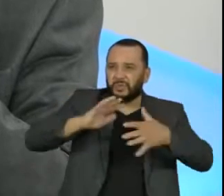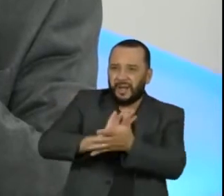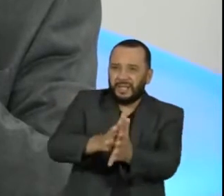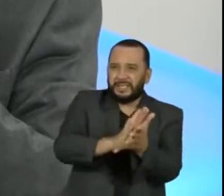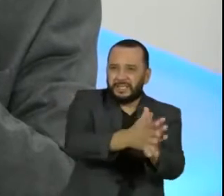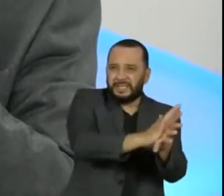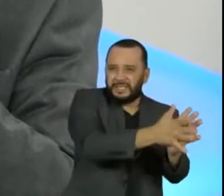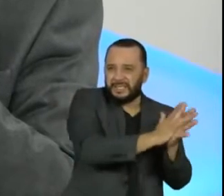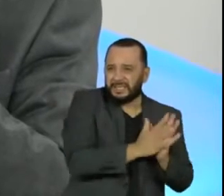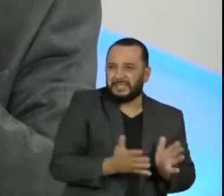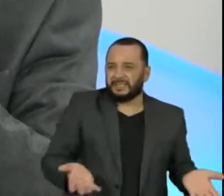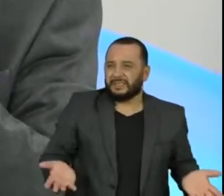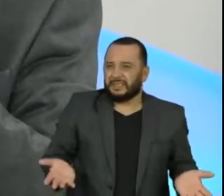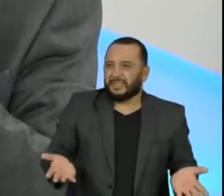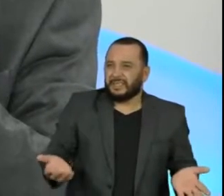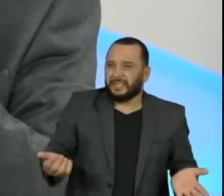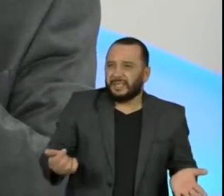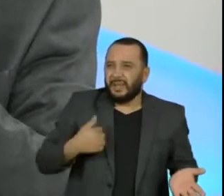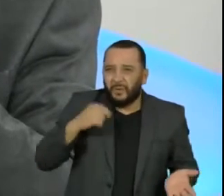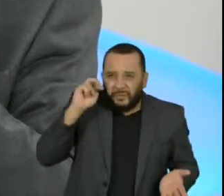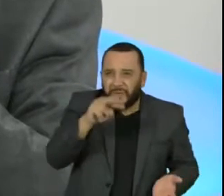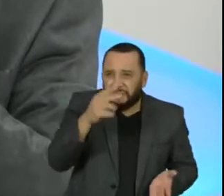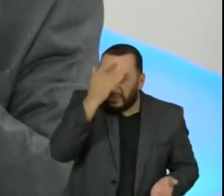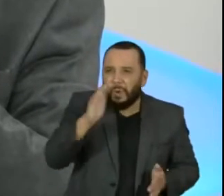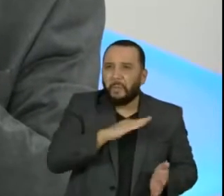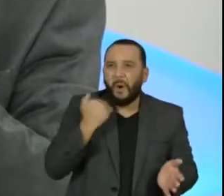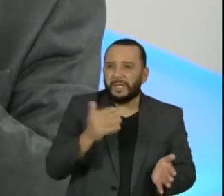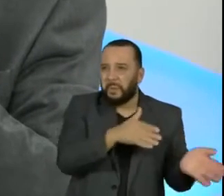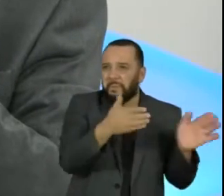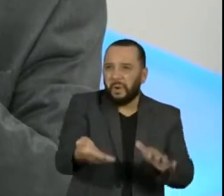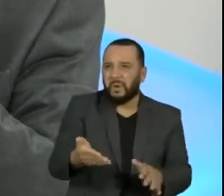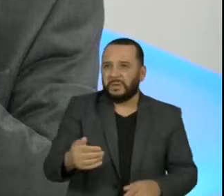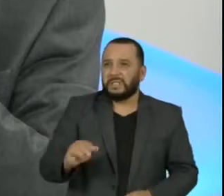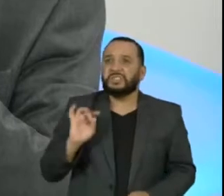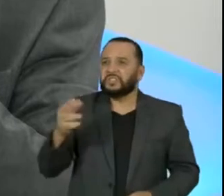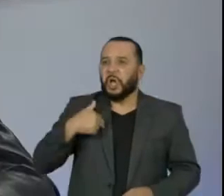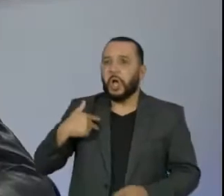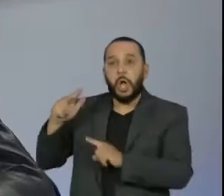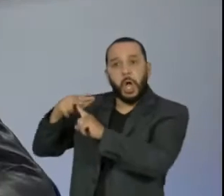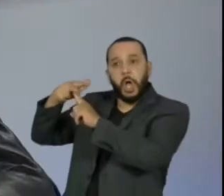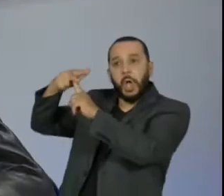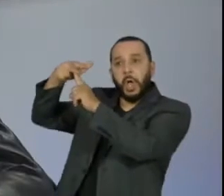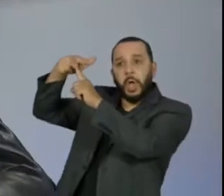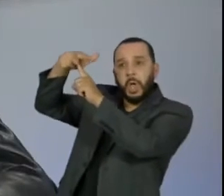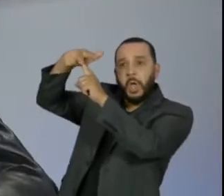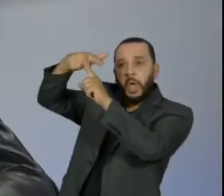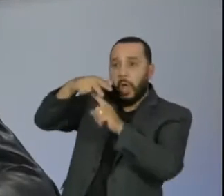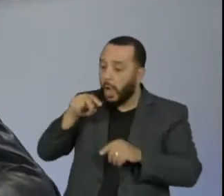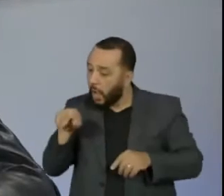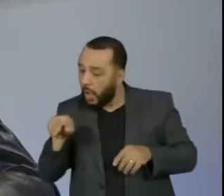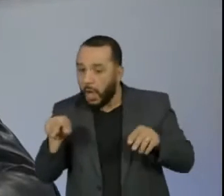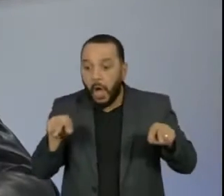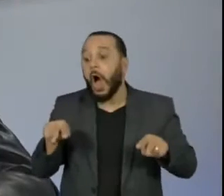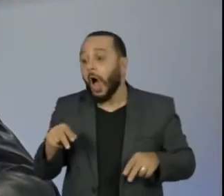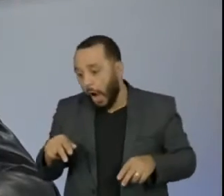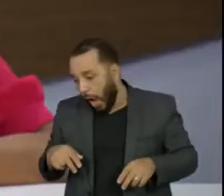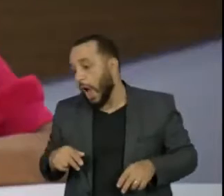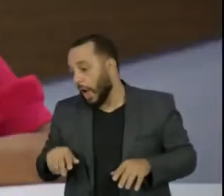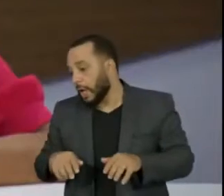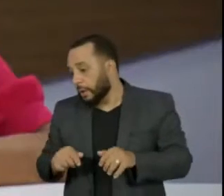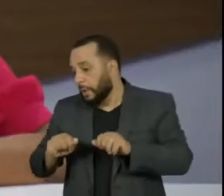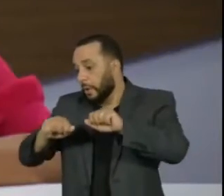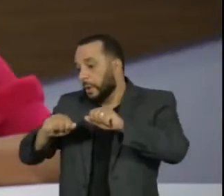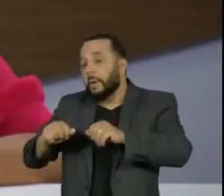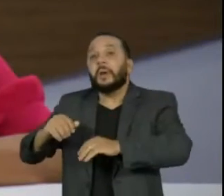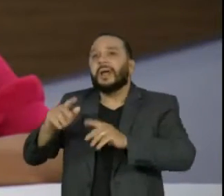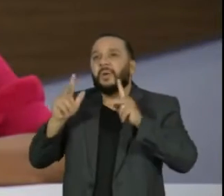vem sobrevoar igual sobrevoar Brumadinho, com 350 cadáveres lá embaixo,